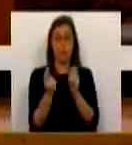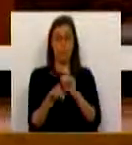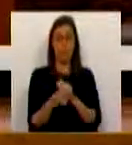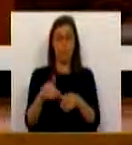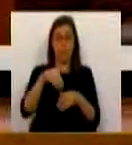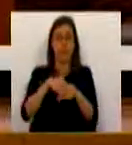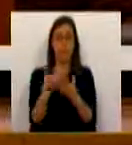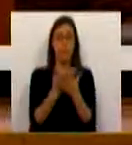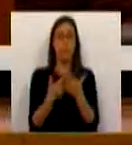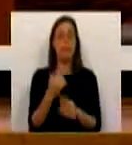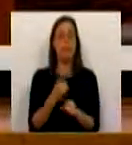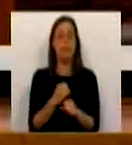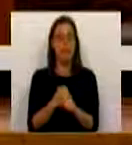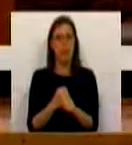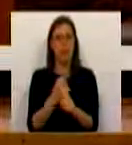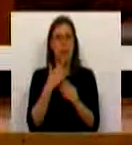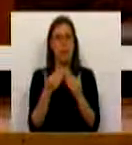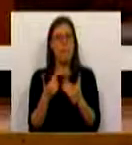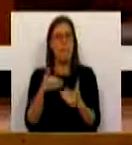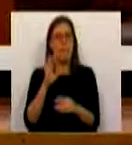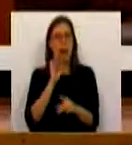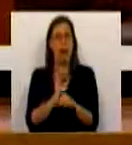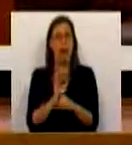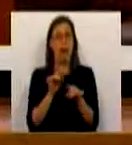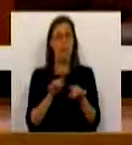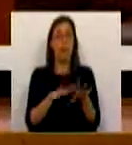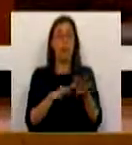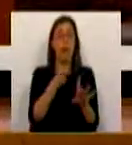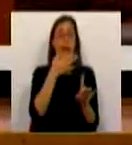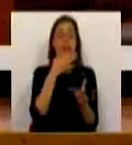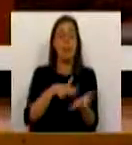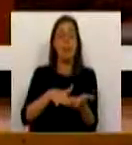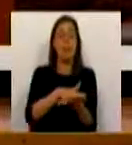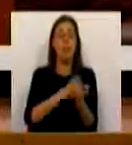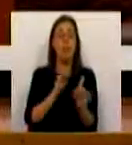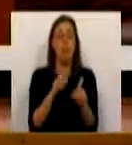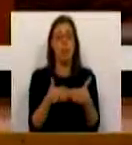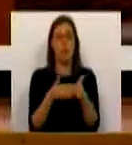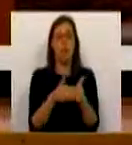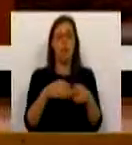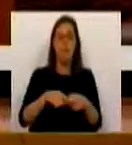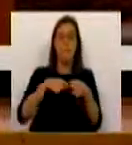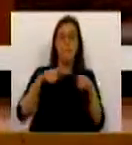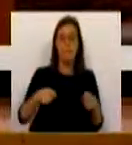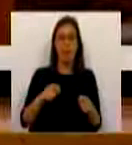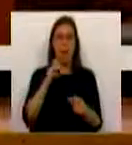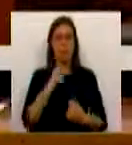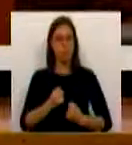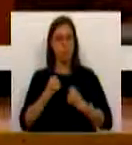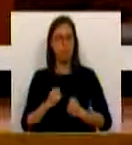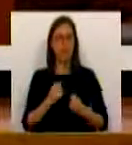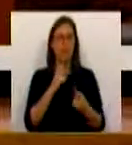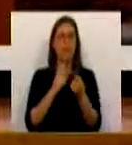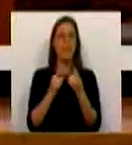no mercado de trabalho é muito superior quando estas são feitas com base em processos alargados e sólidos